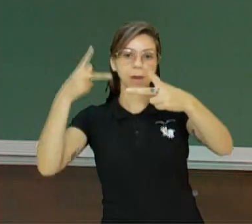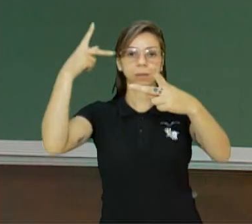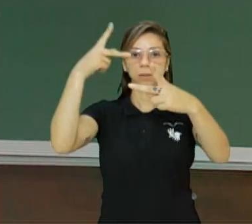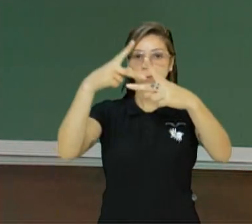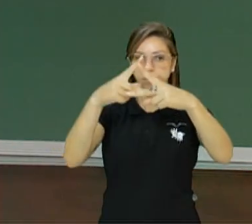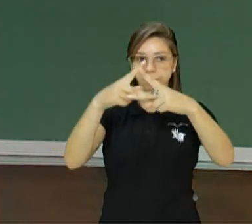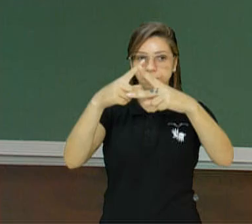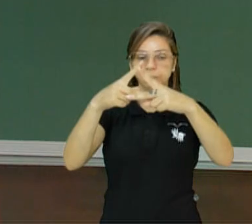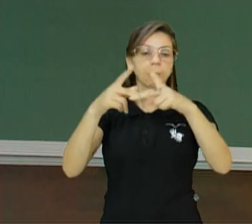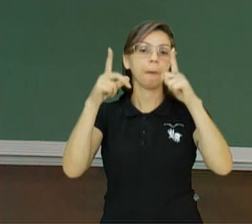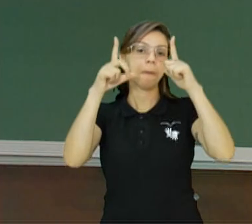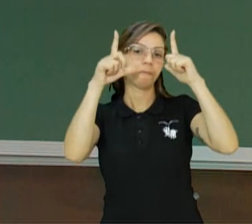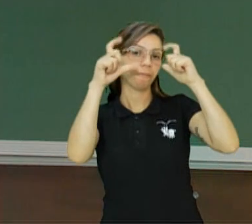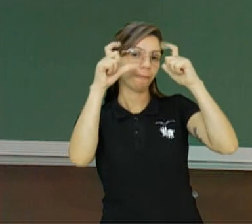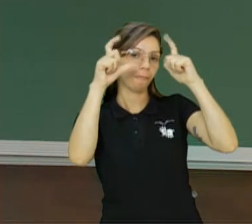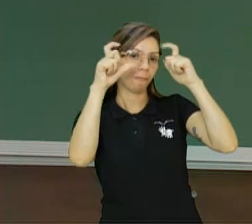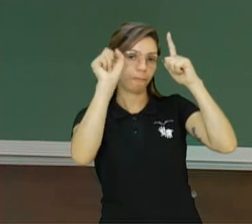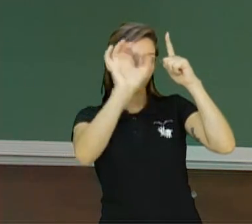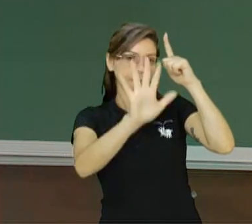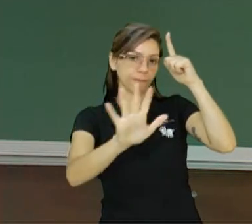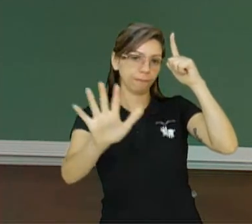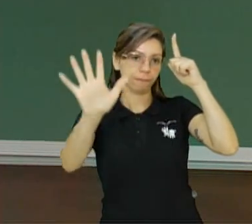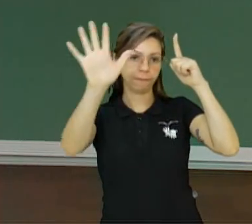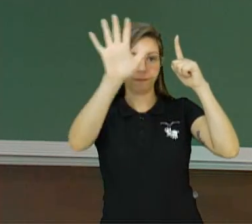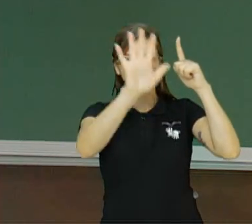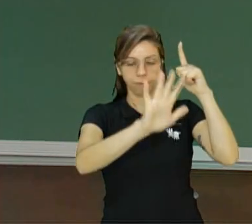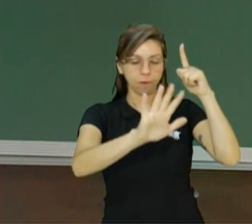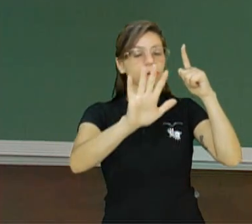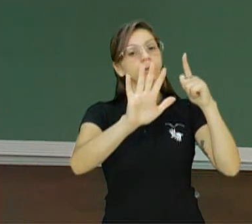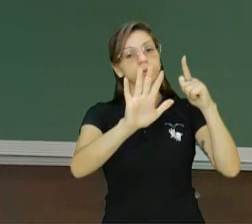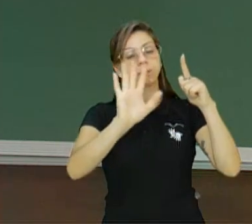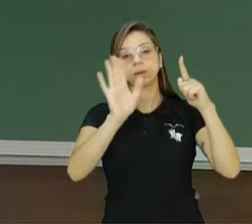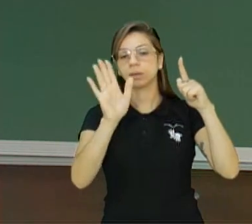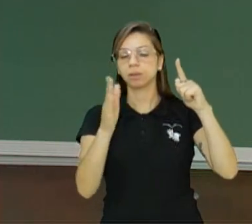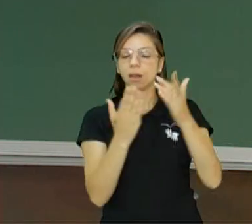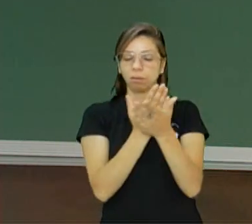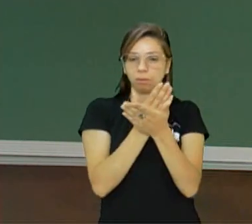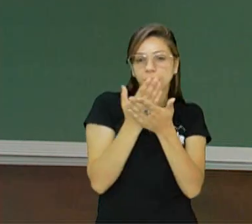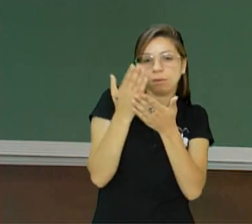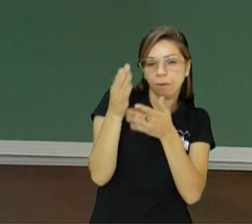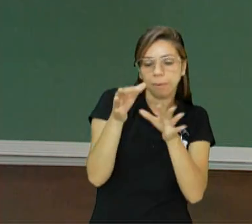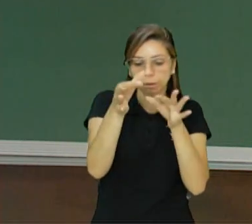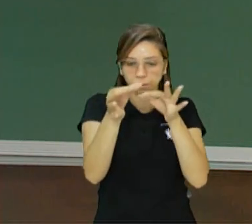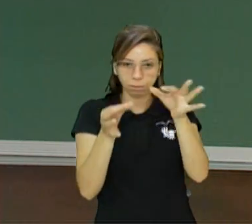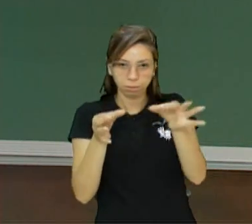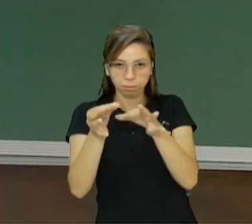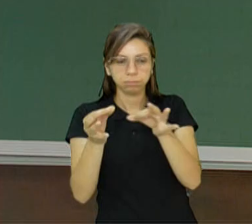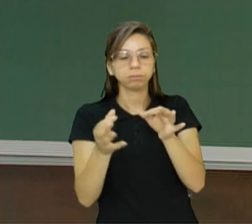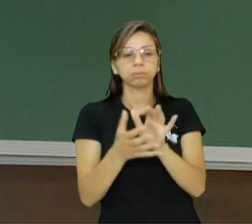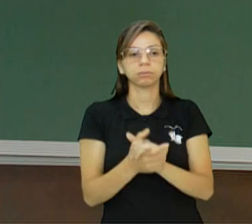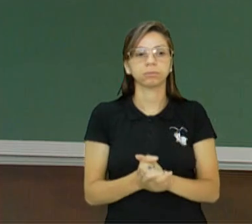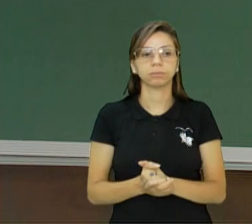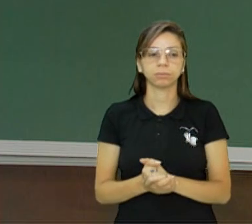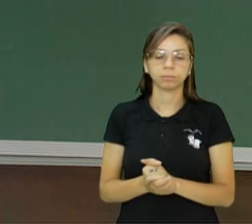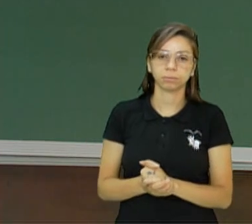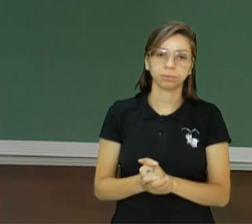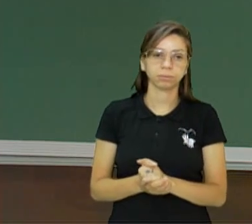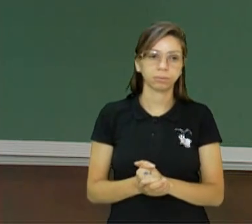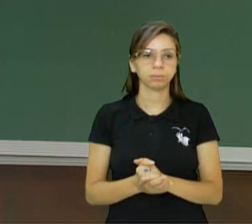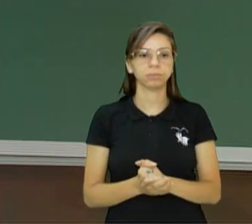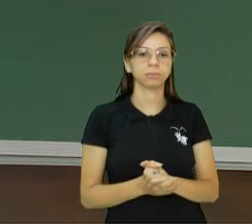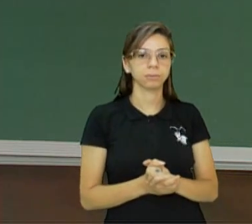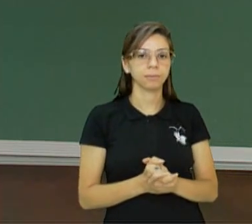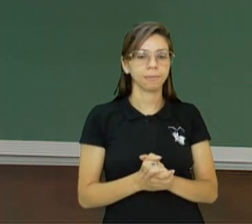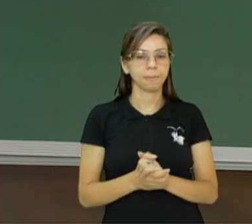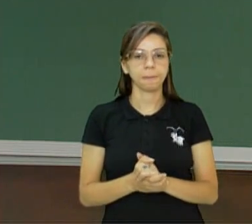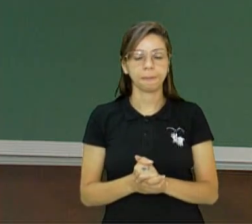ó, a foto da nossa pirâmide, que é o poliedro que a gente acabou de montar lá no início, que eu mostrei para vocês. E nós vemos que o quê?